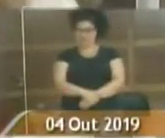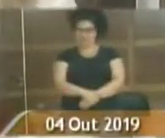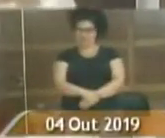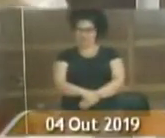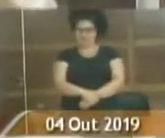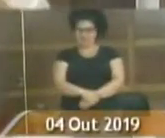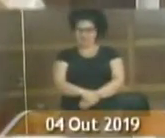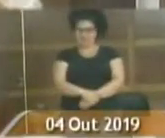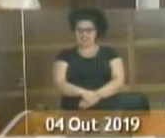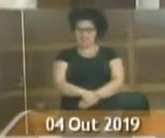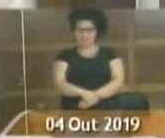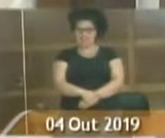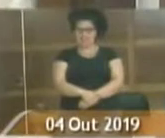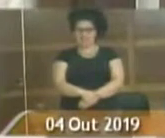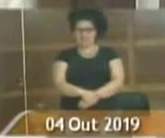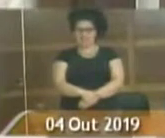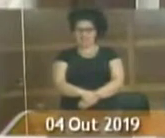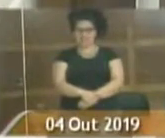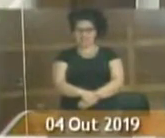tá? Oi?